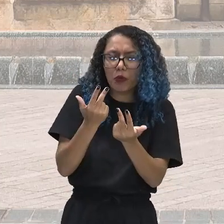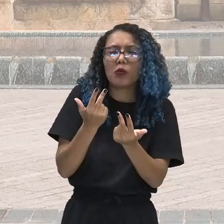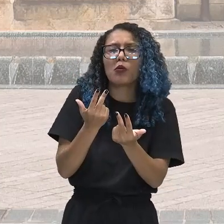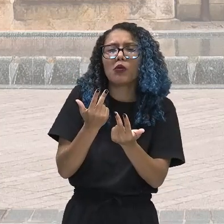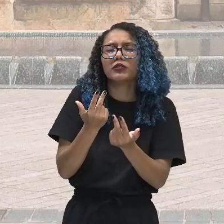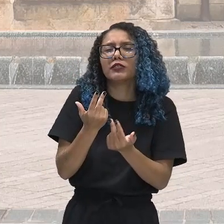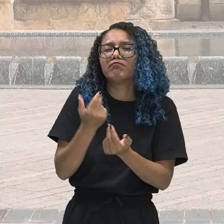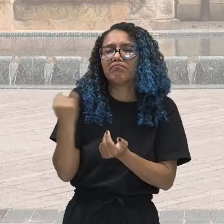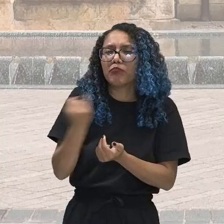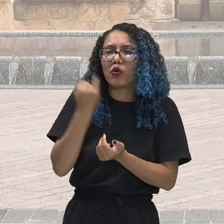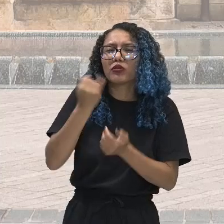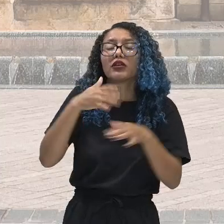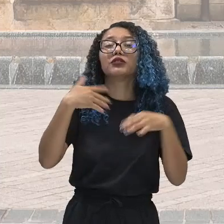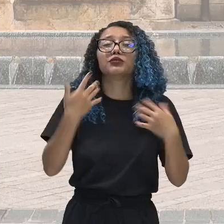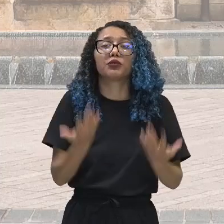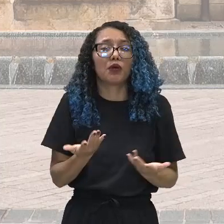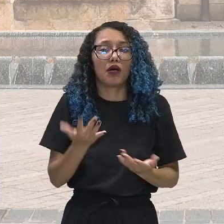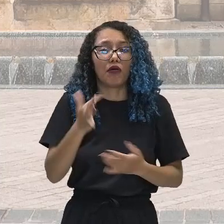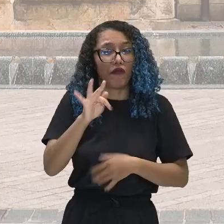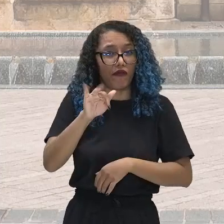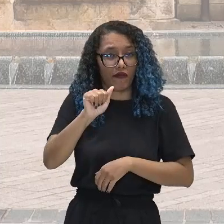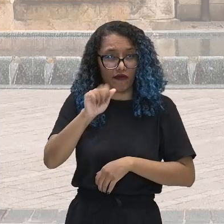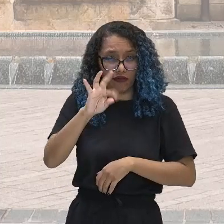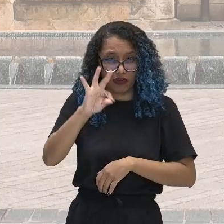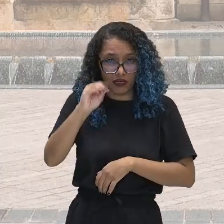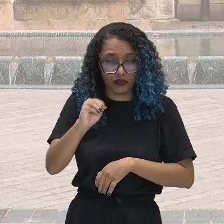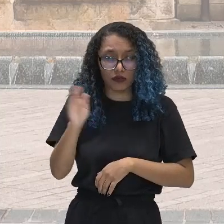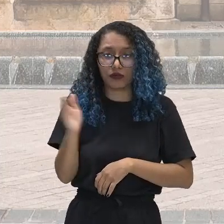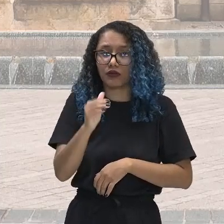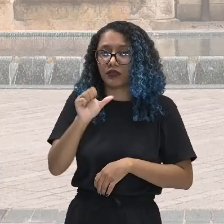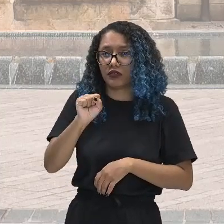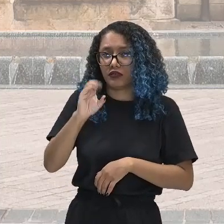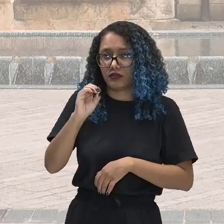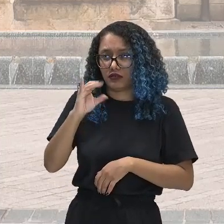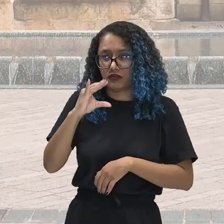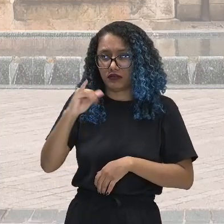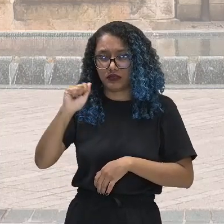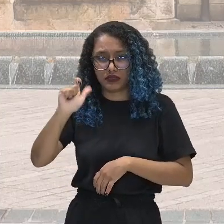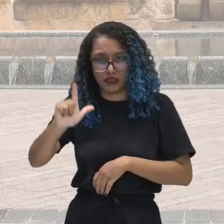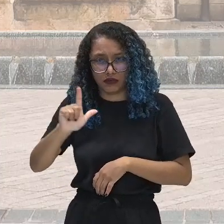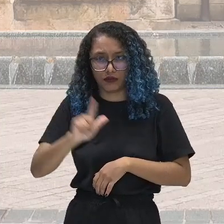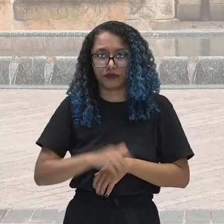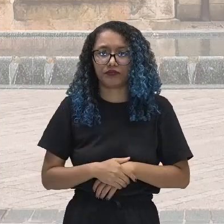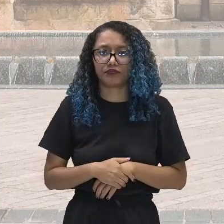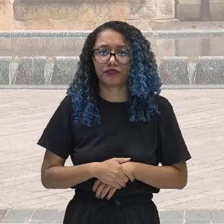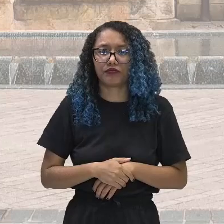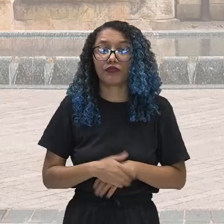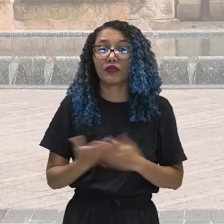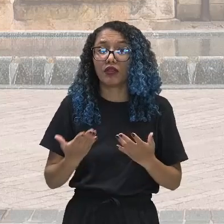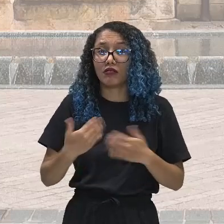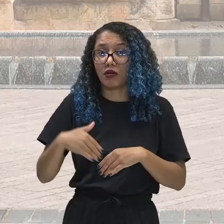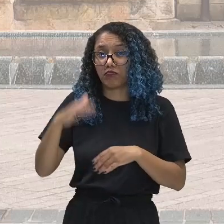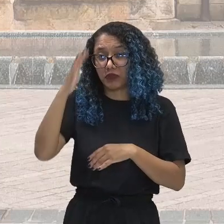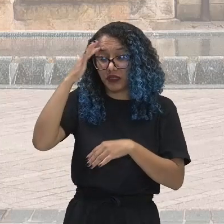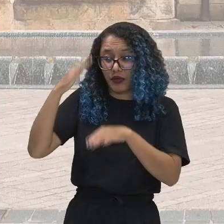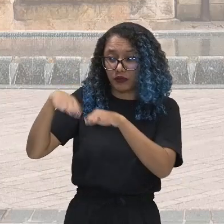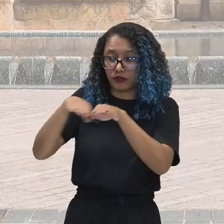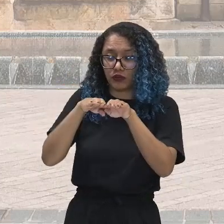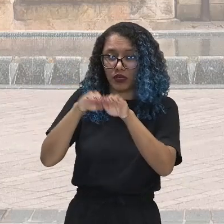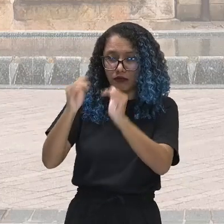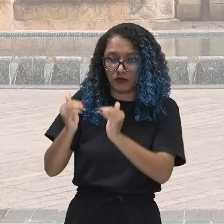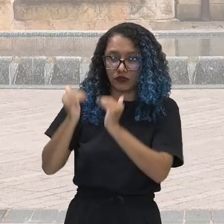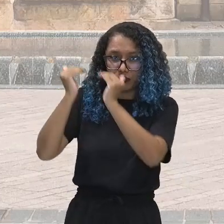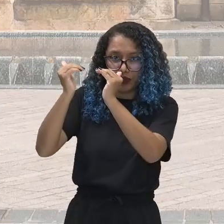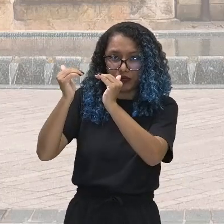Durkheim, que é o fato social. A consciência coletiva está acima das pessoas. Entendendo